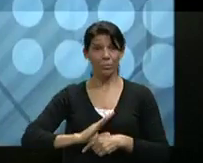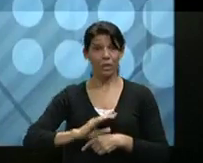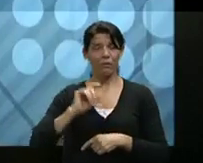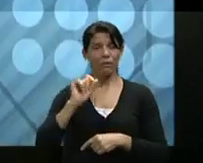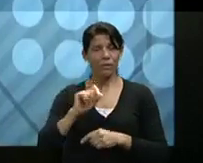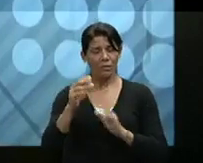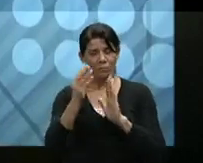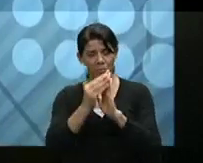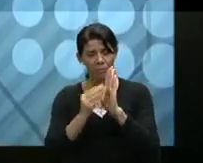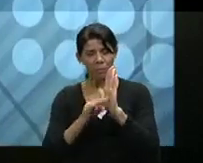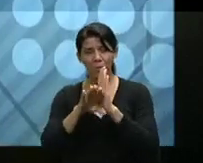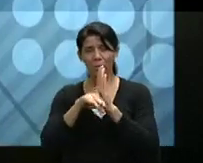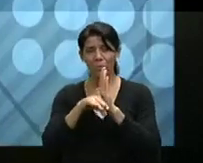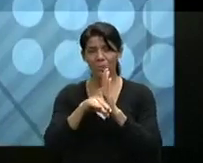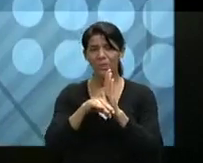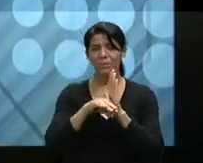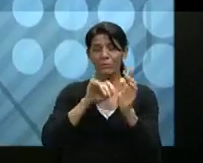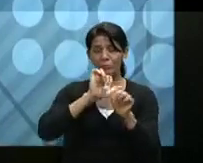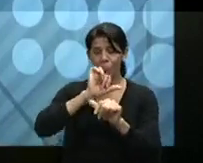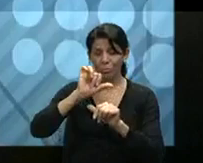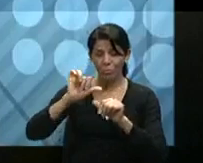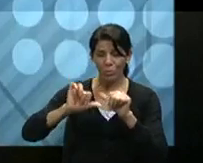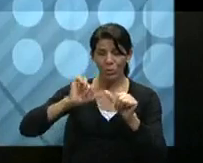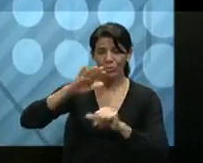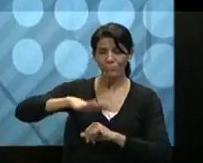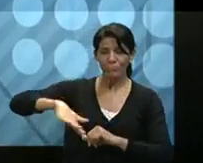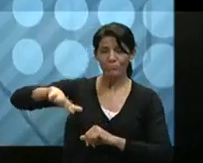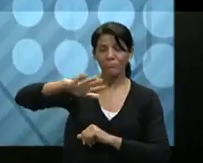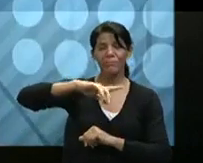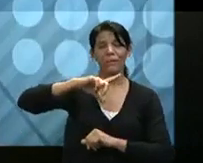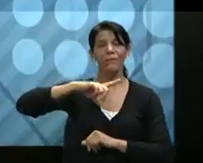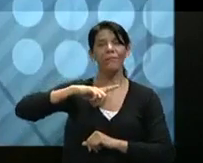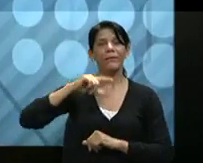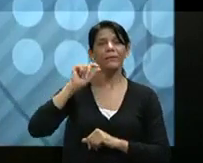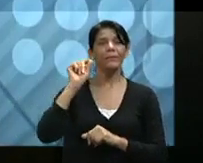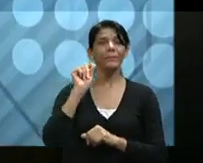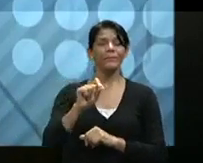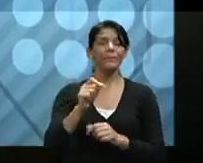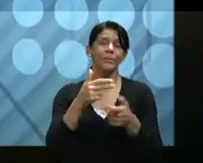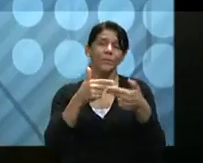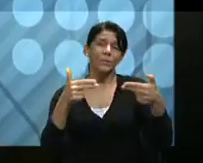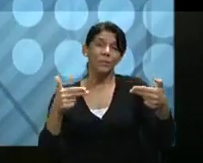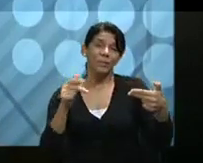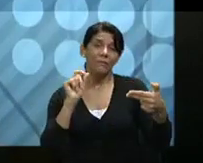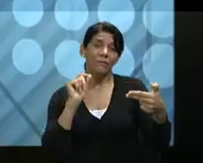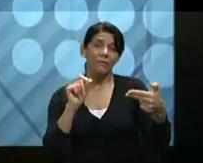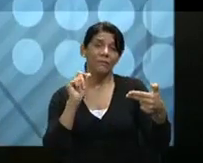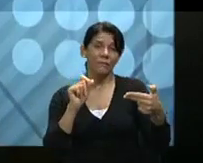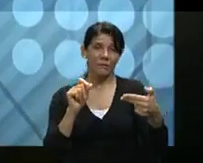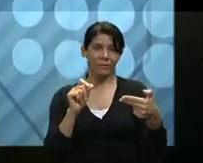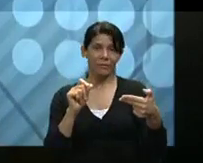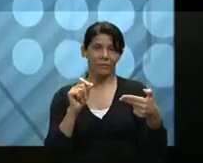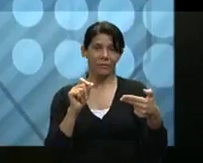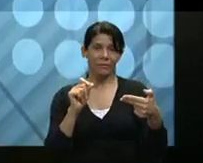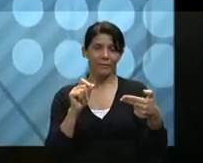visem, né, uma mudança desse cenário, estabelecendo assim fatores que sejam